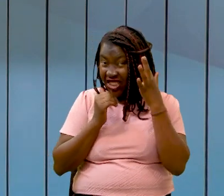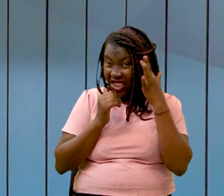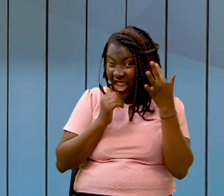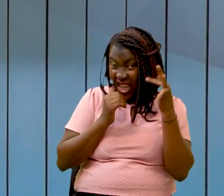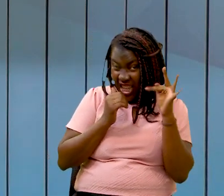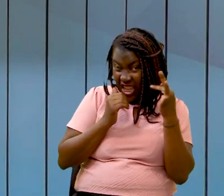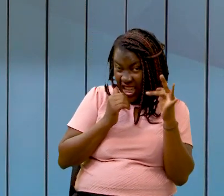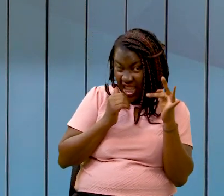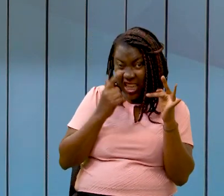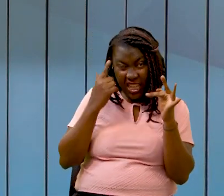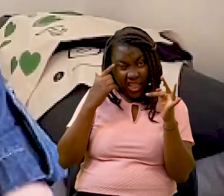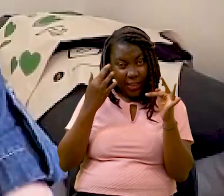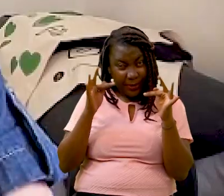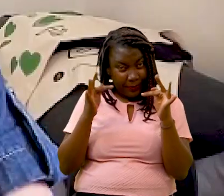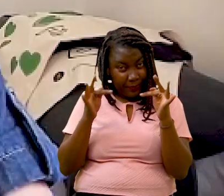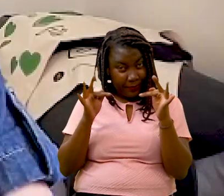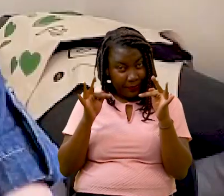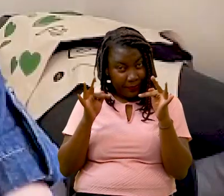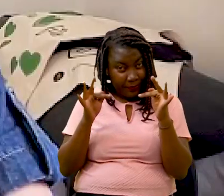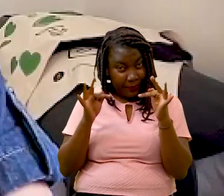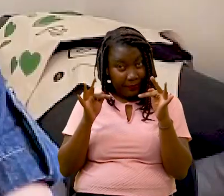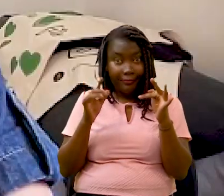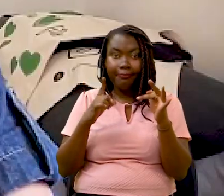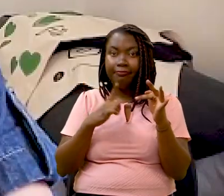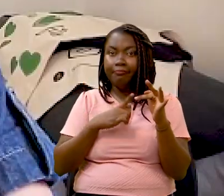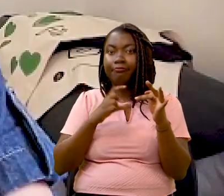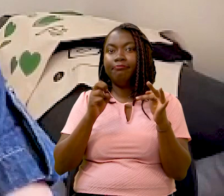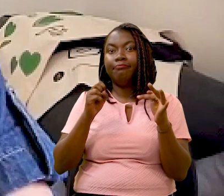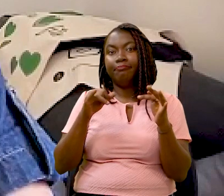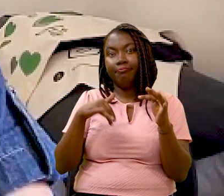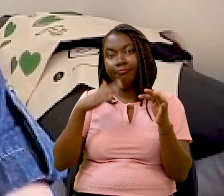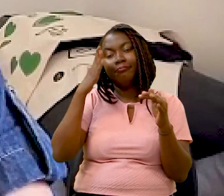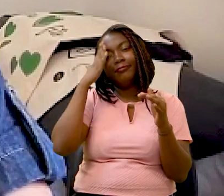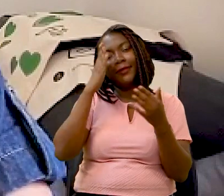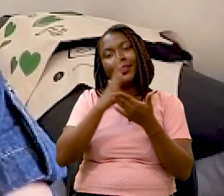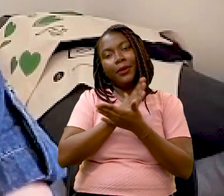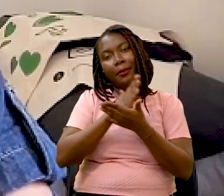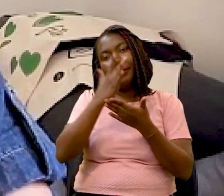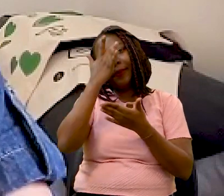e dores de cabeça? Existe sim. Nós sabemos que algumas